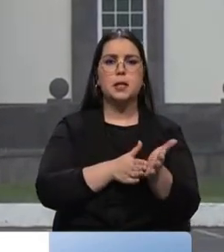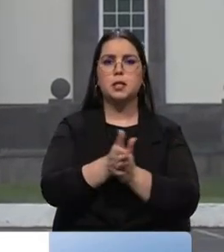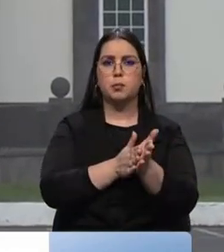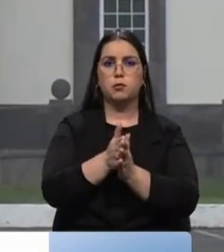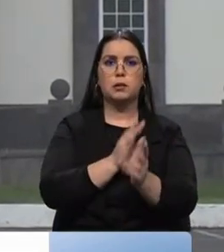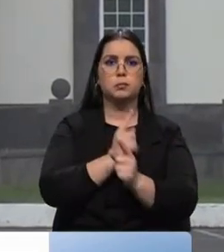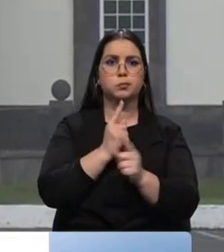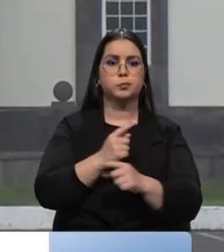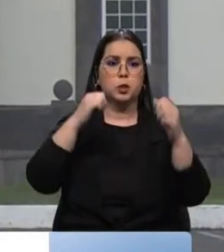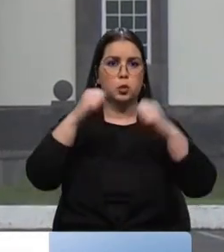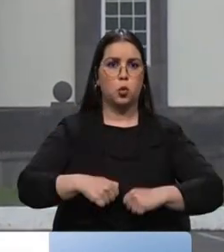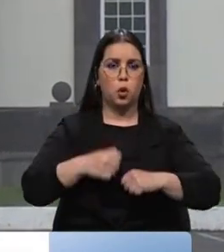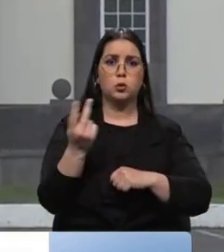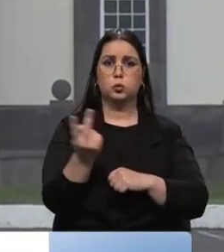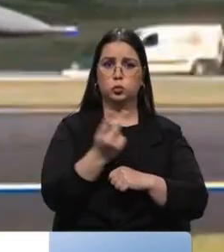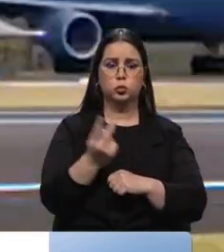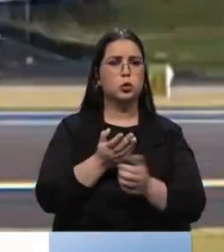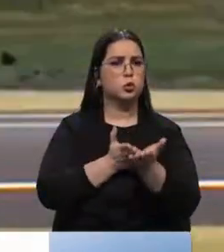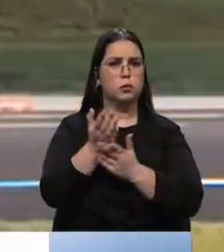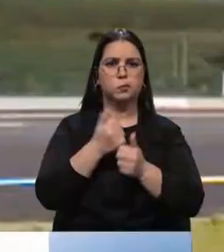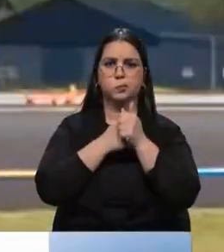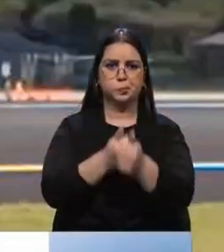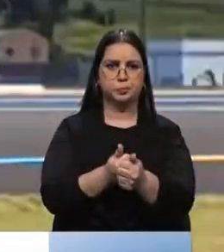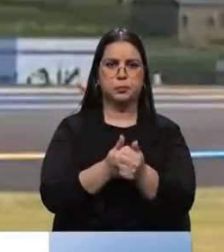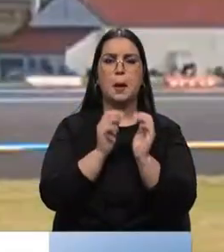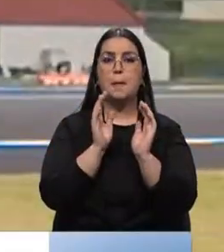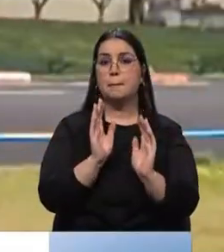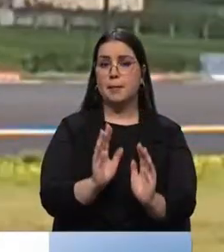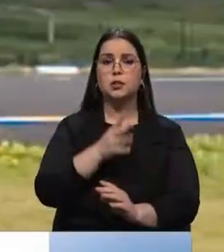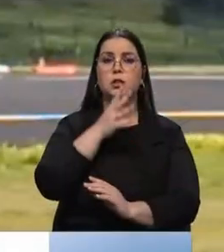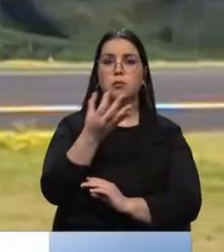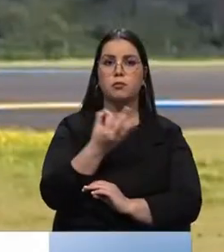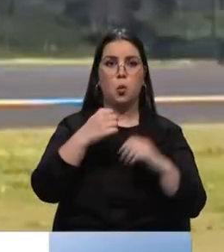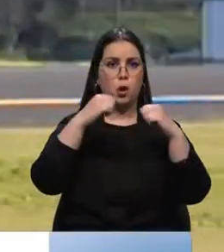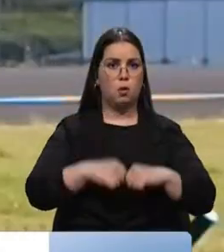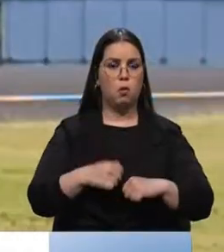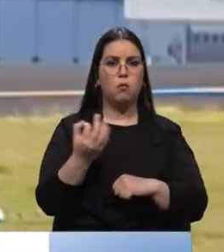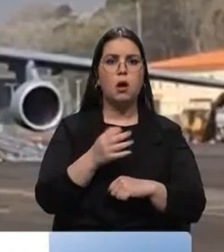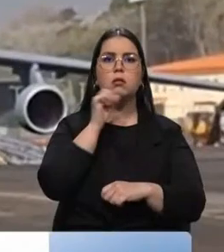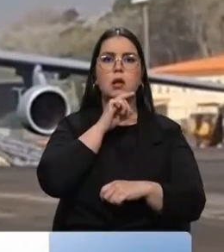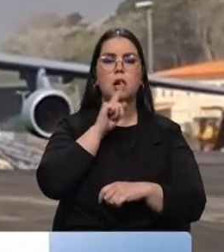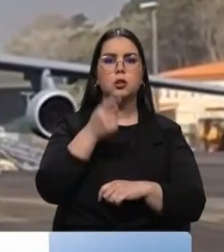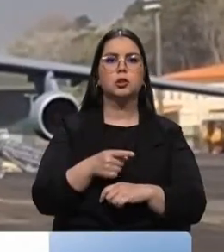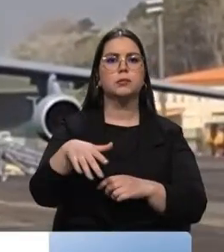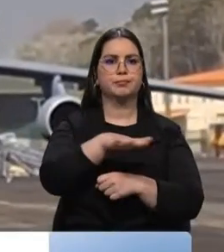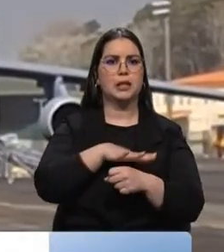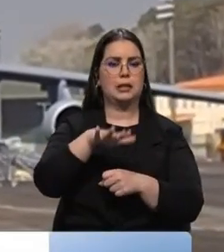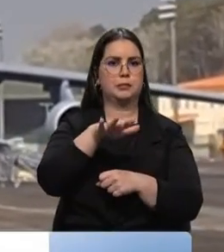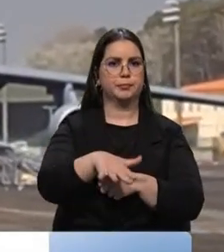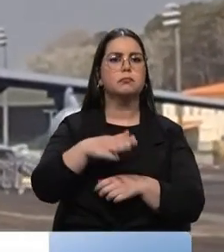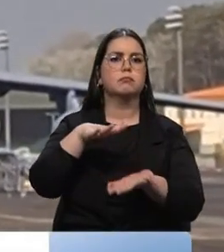no tratado entre os dois países, mas admite que este acordo permite que a base pode ser usada